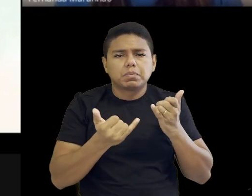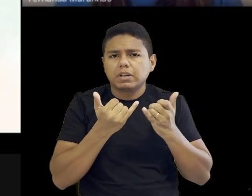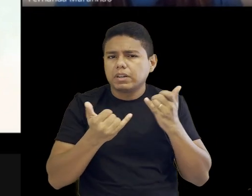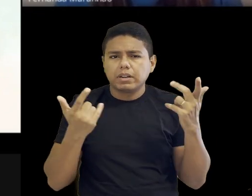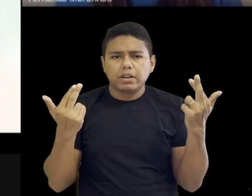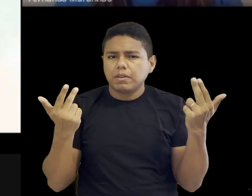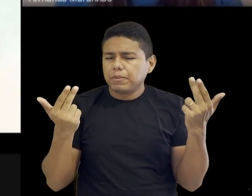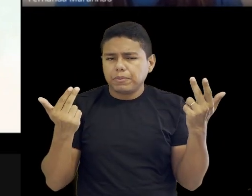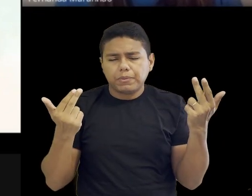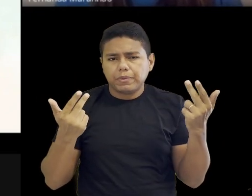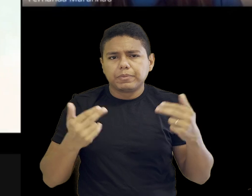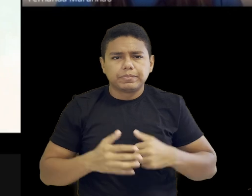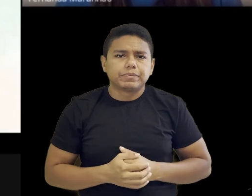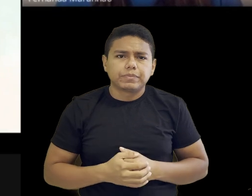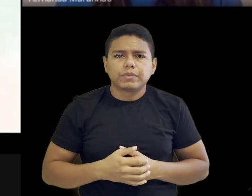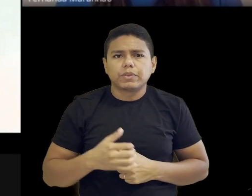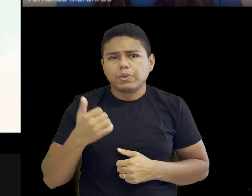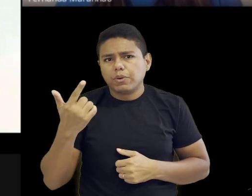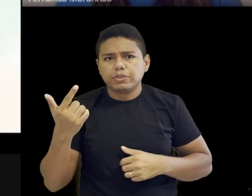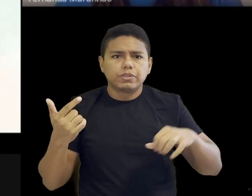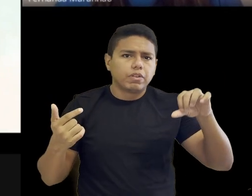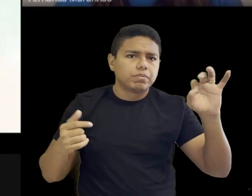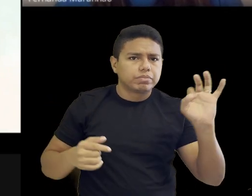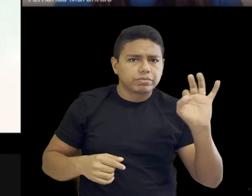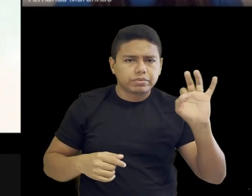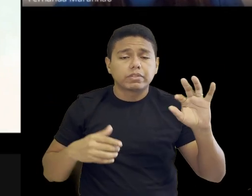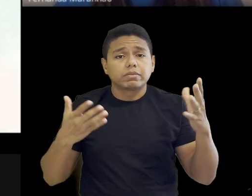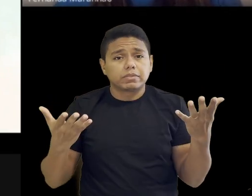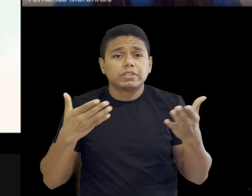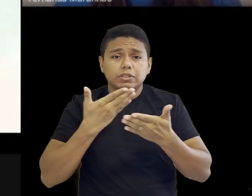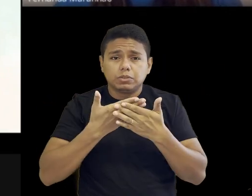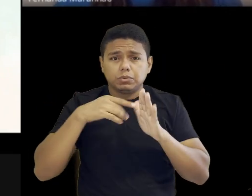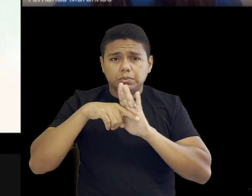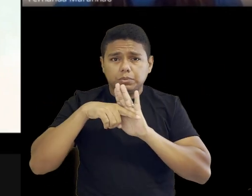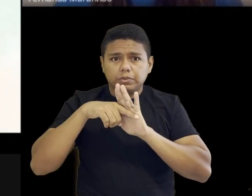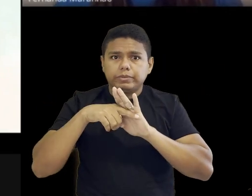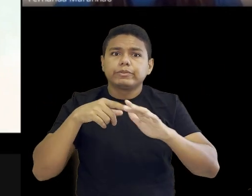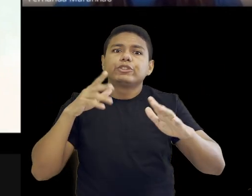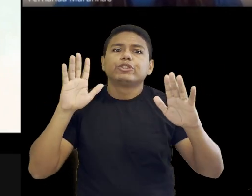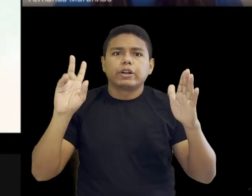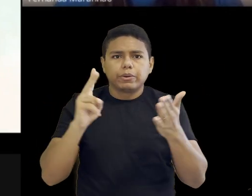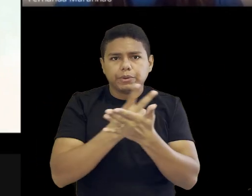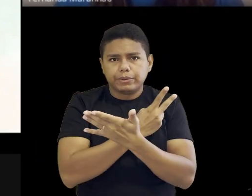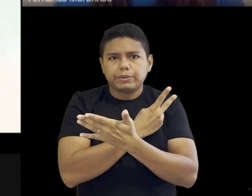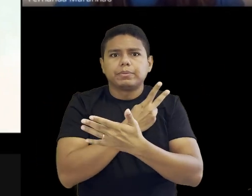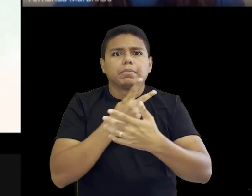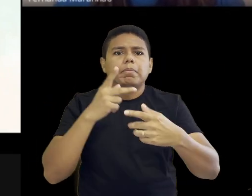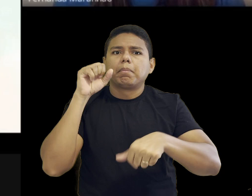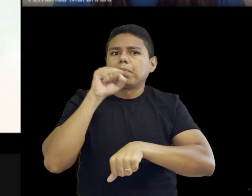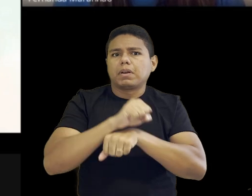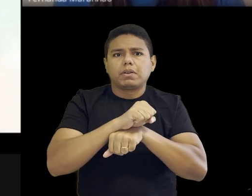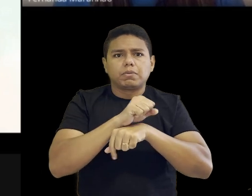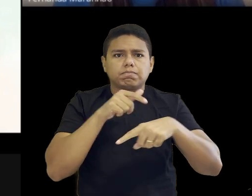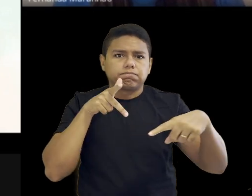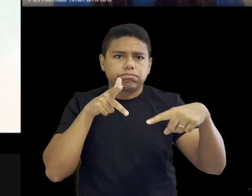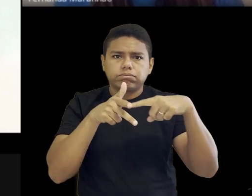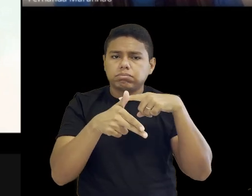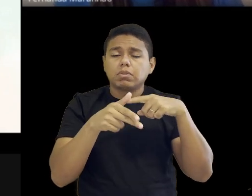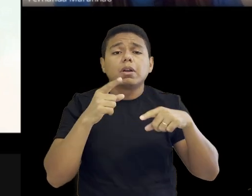2 grupos, 12% e 9%, respectivamente. Então, esse estudo ele foi